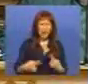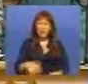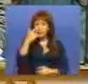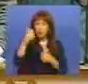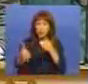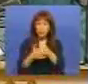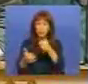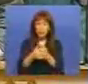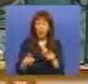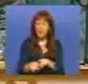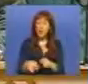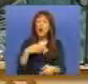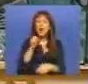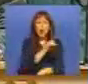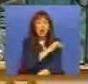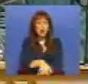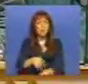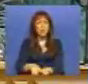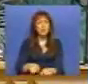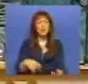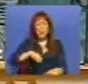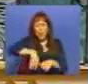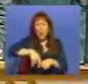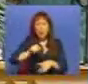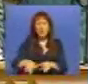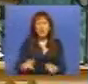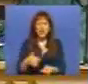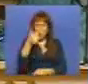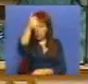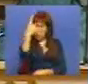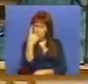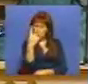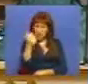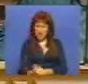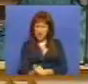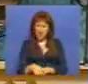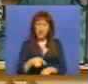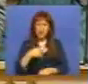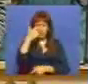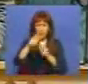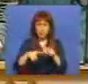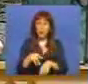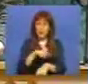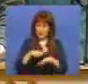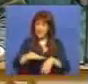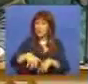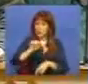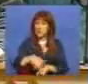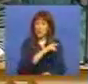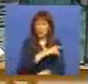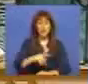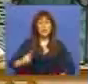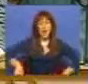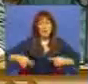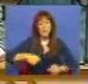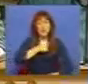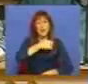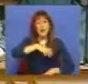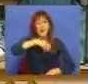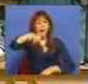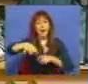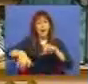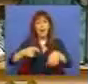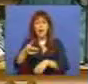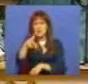mais idosos e aos mais pobres, num contexto em que já 1/5 da população está em situação de pobreza. A reabilitação das casas